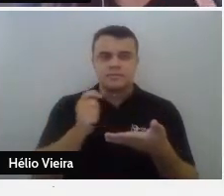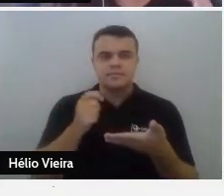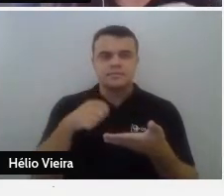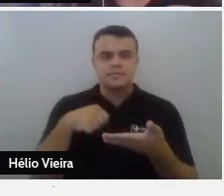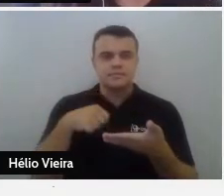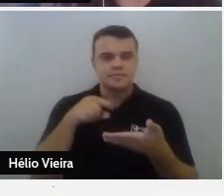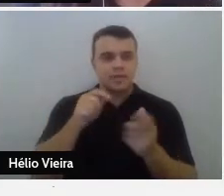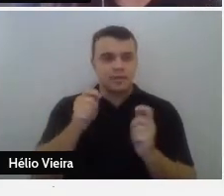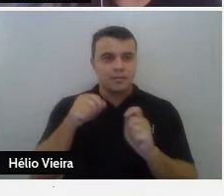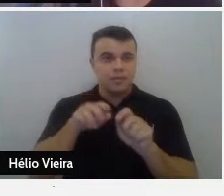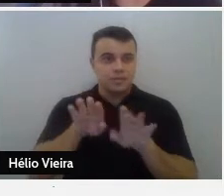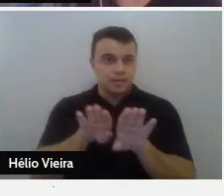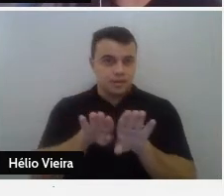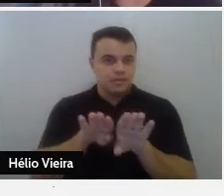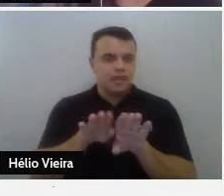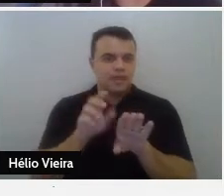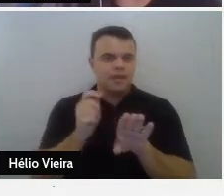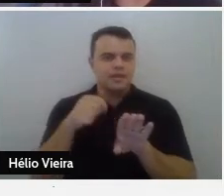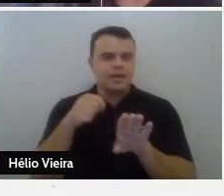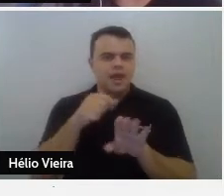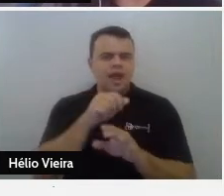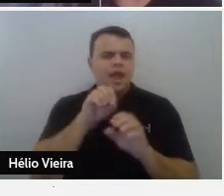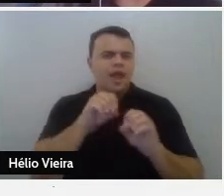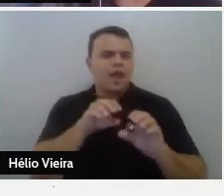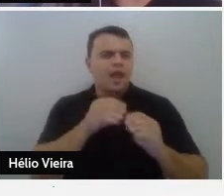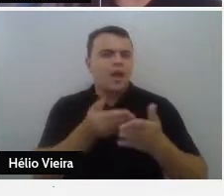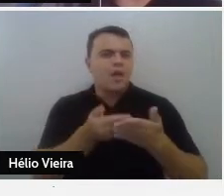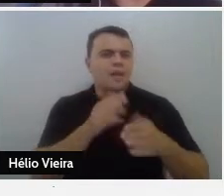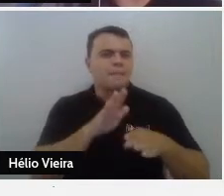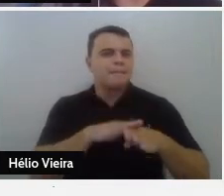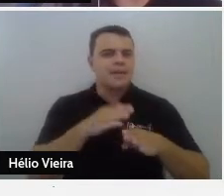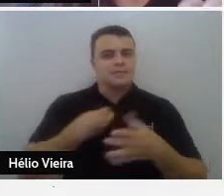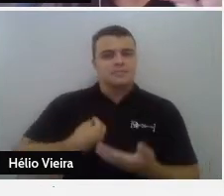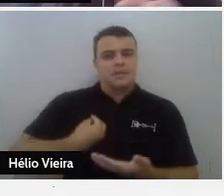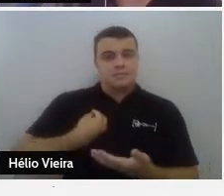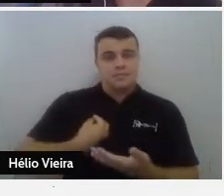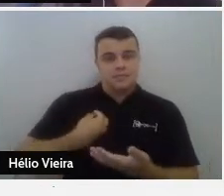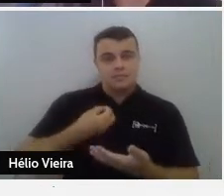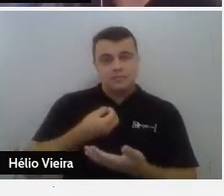isso pode deixar a aula um pouco mais interativa, né?